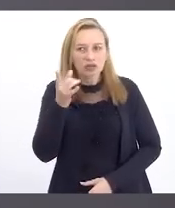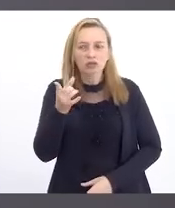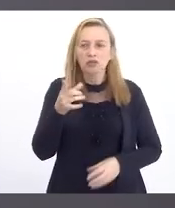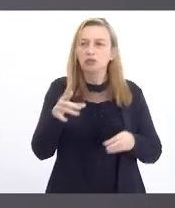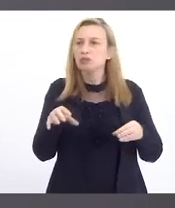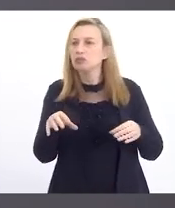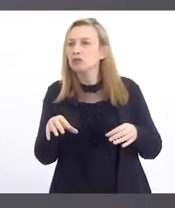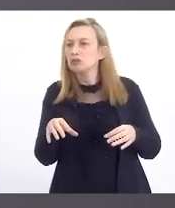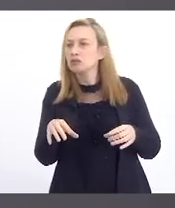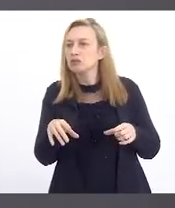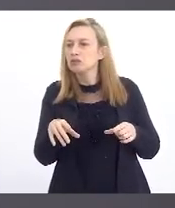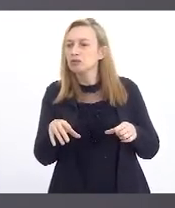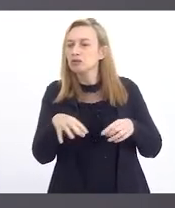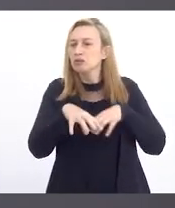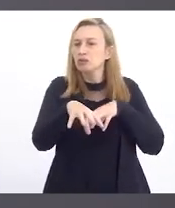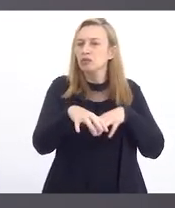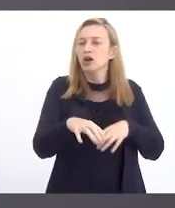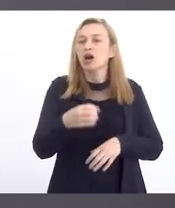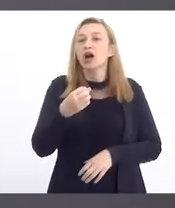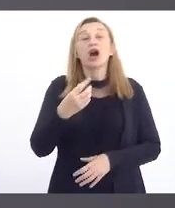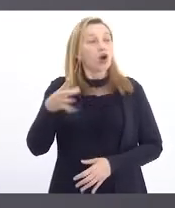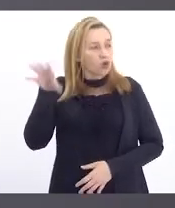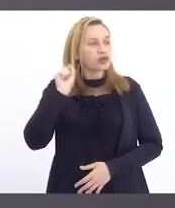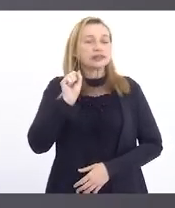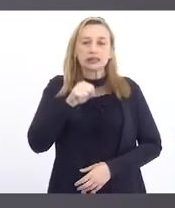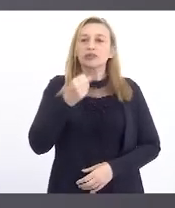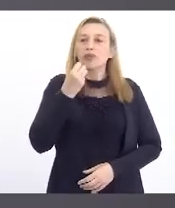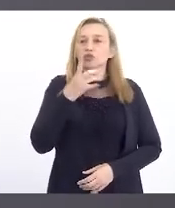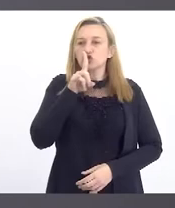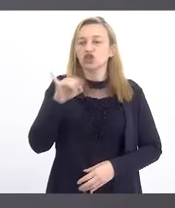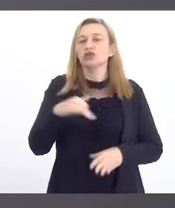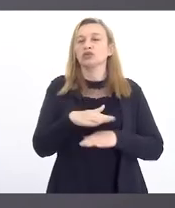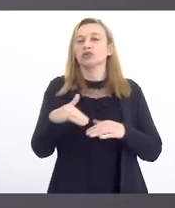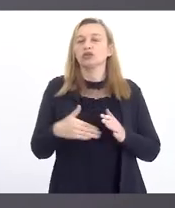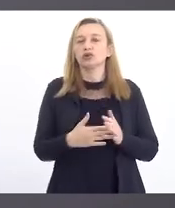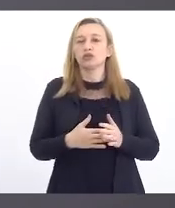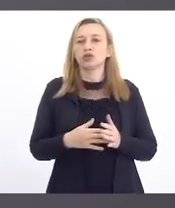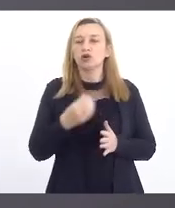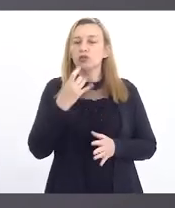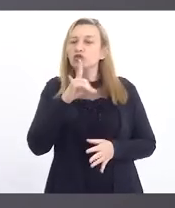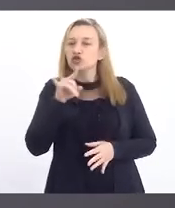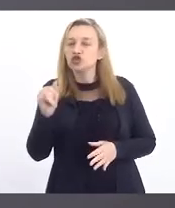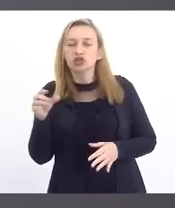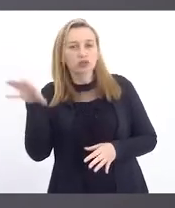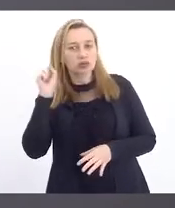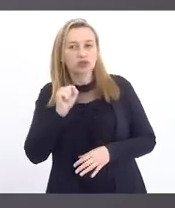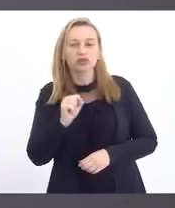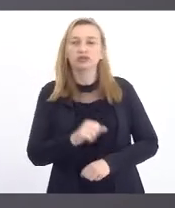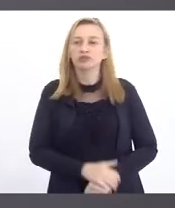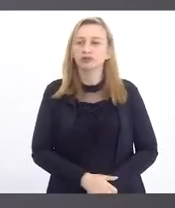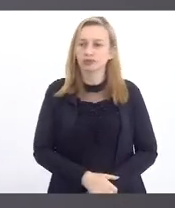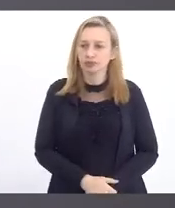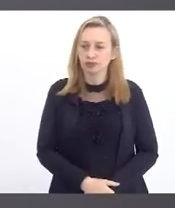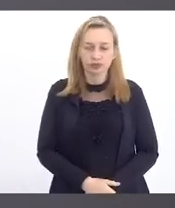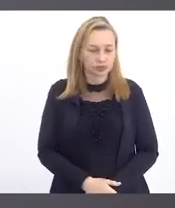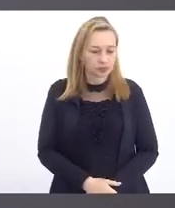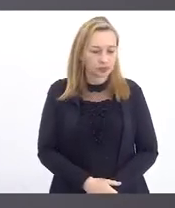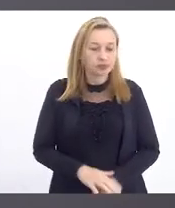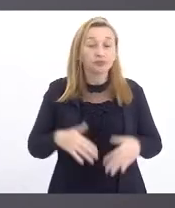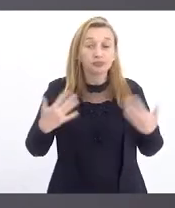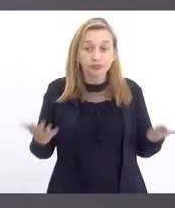me ouvindo? Tá. Bom dia a todos. Bom dia, estamos ouvindo, Vitor.